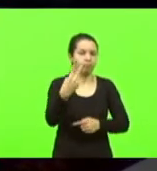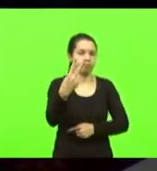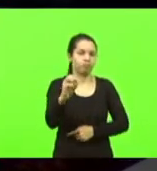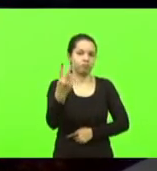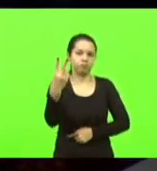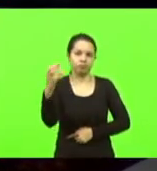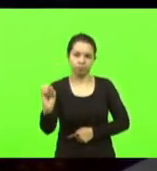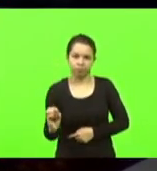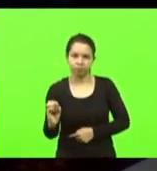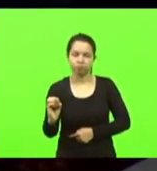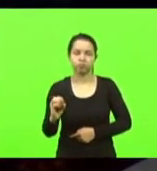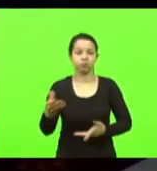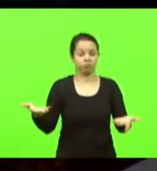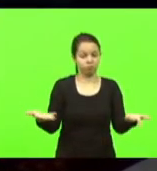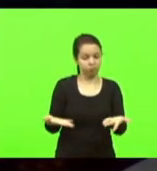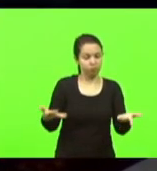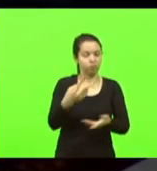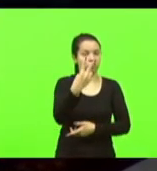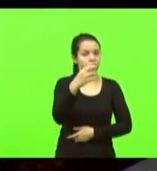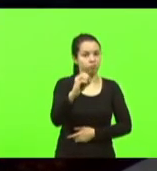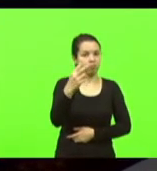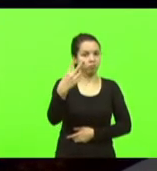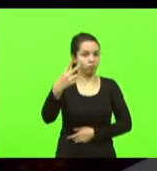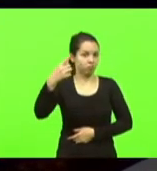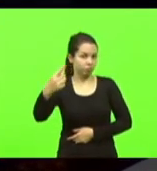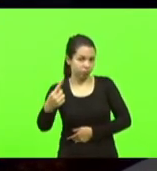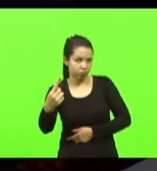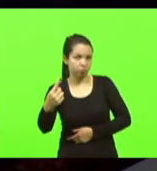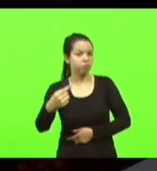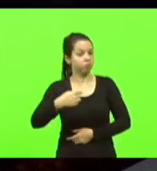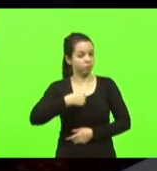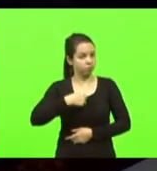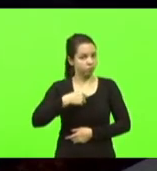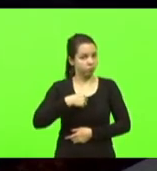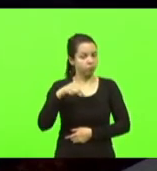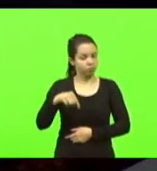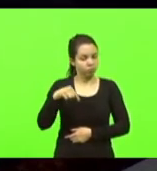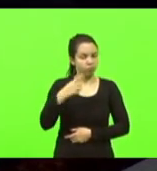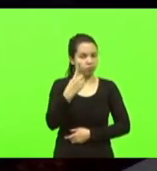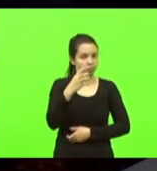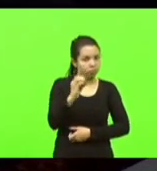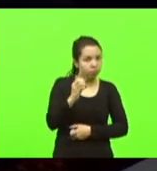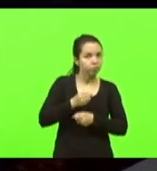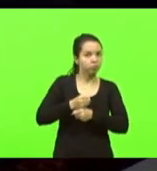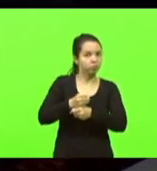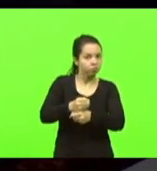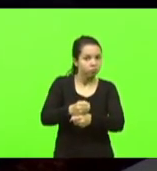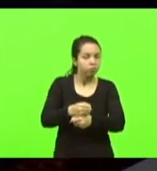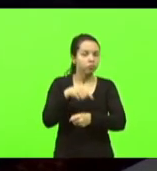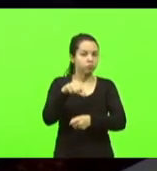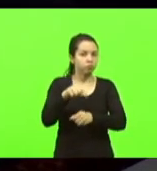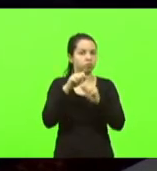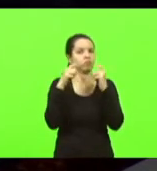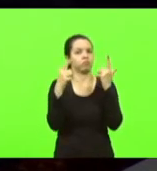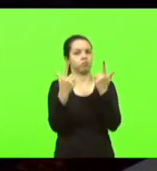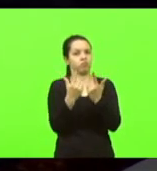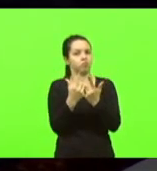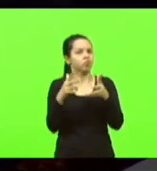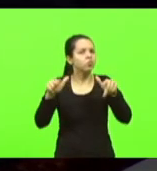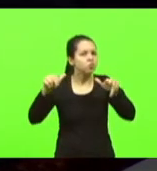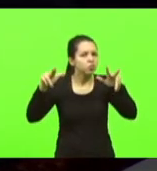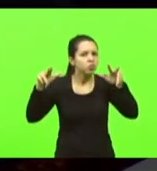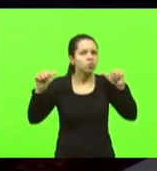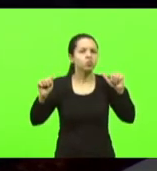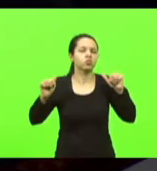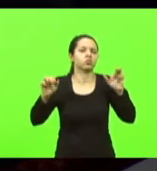e agora em 2021 eu estou aqui há dez anos nessa casa nunca teve um projeto